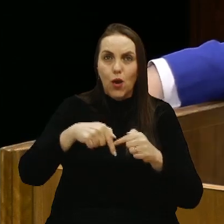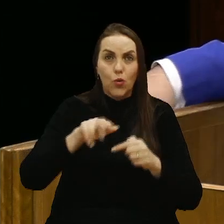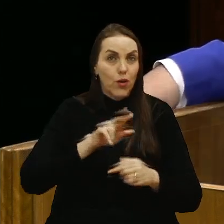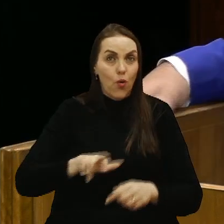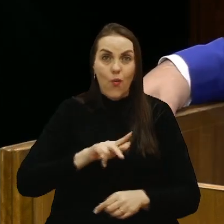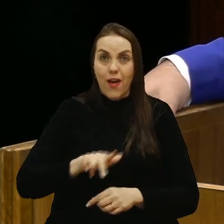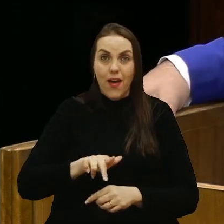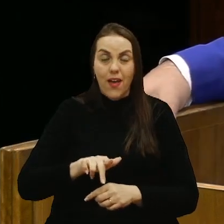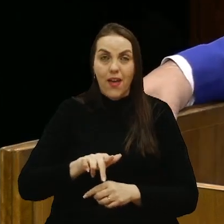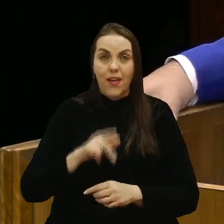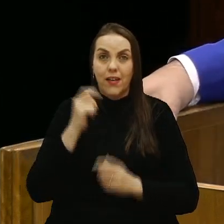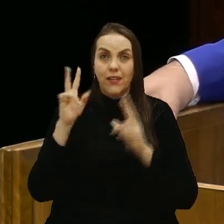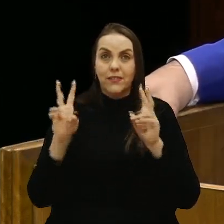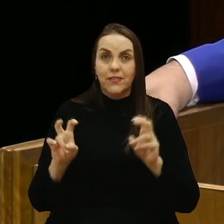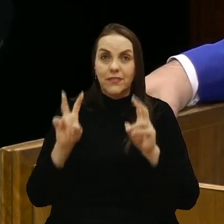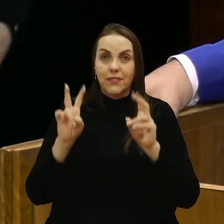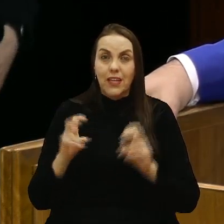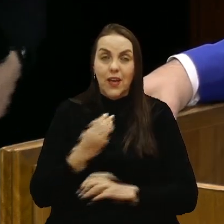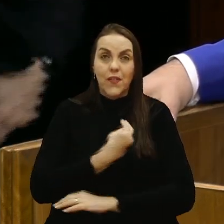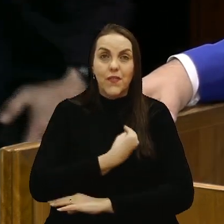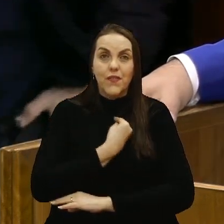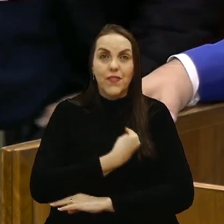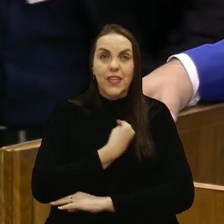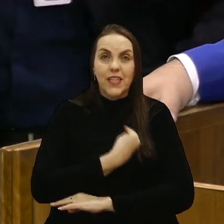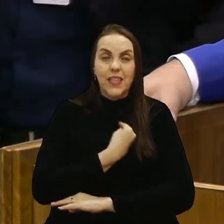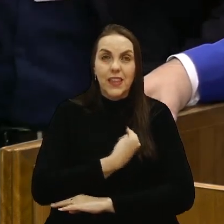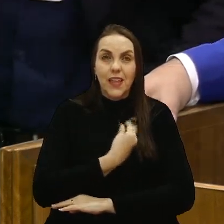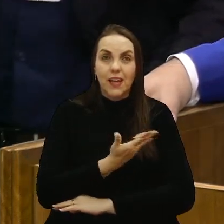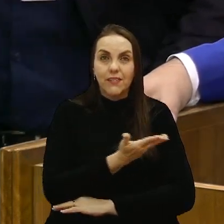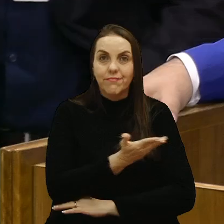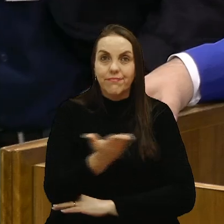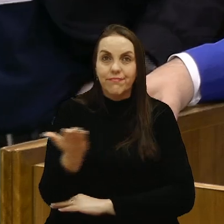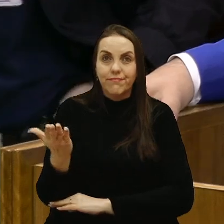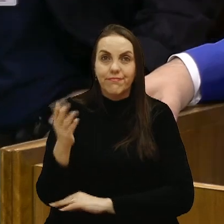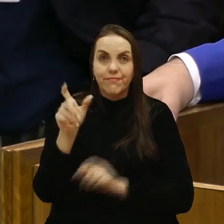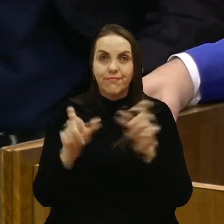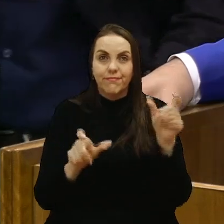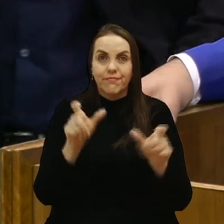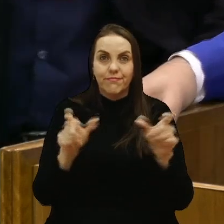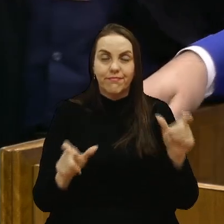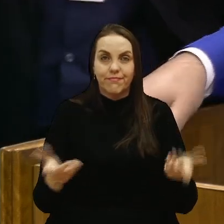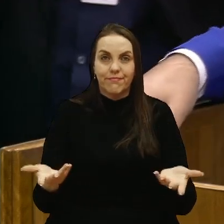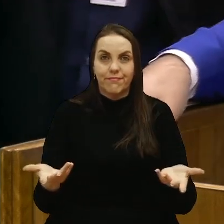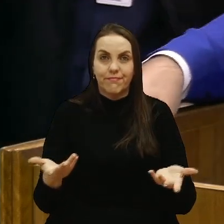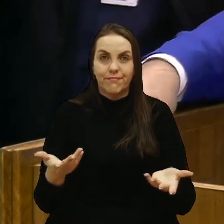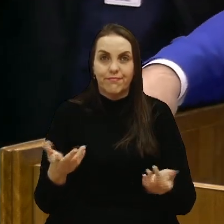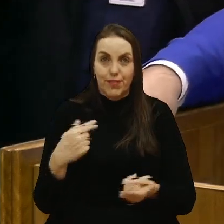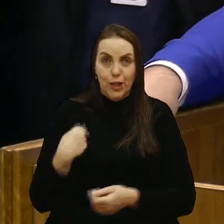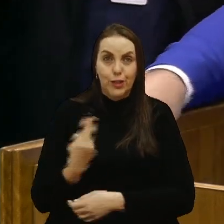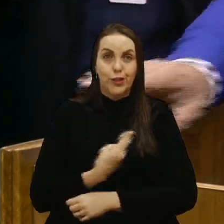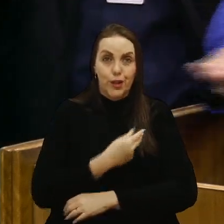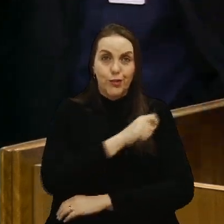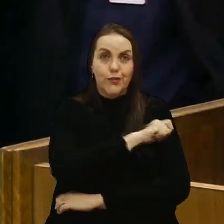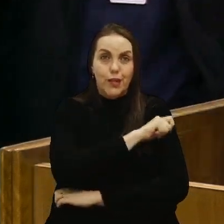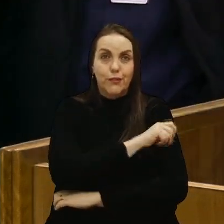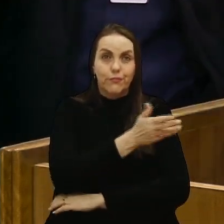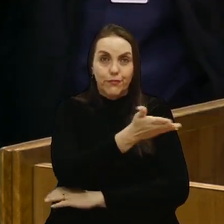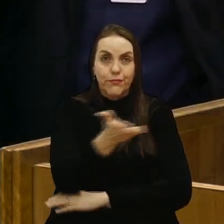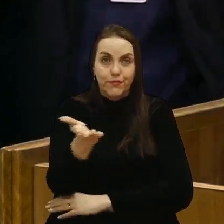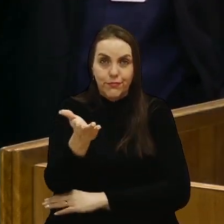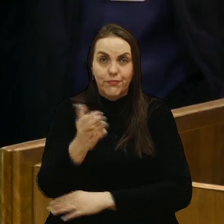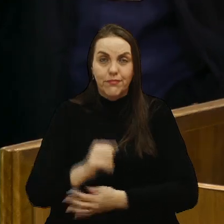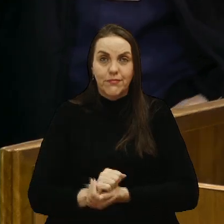Nós estamos falando da vida de pessoas e dos nossos estudantes. E não